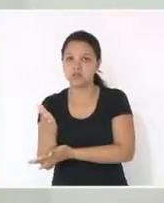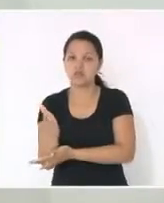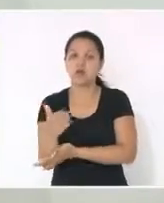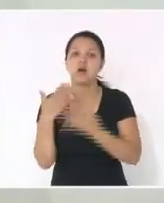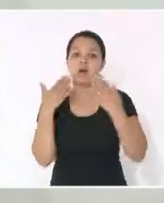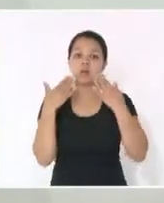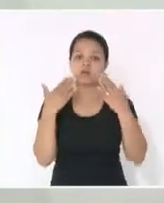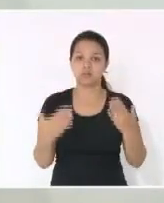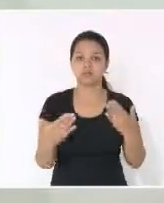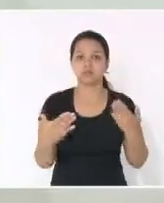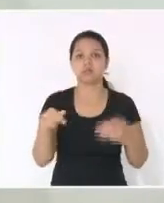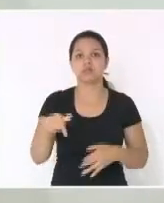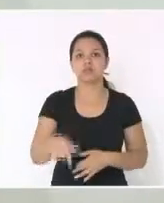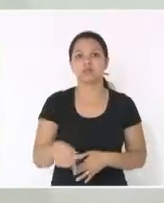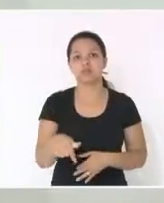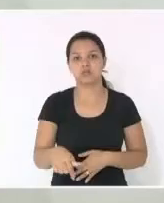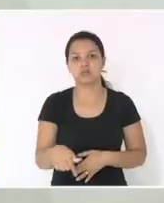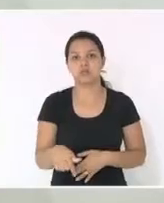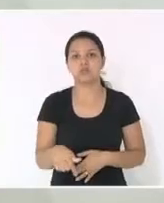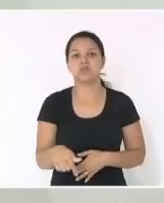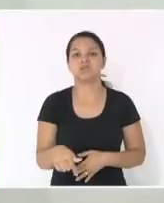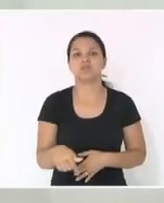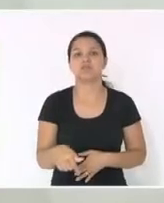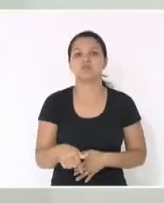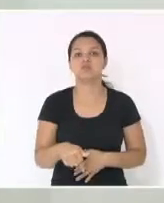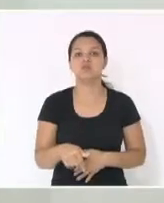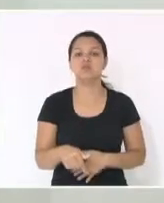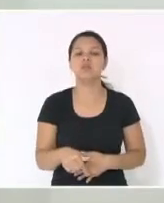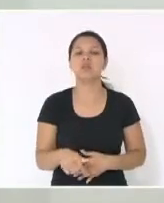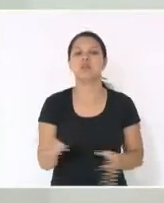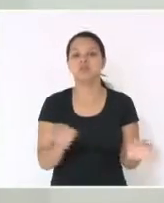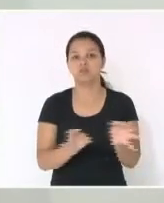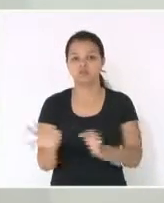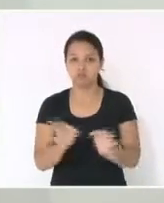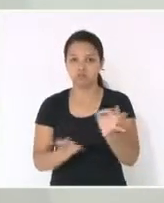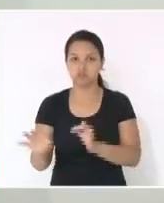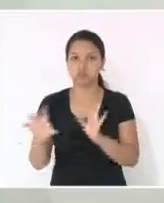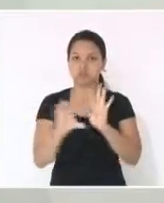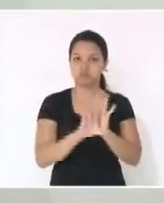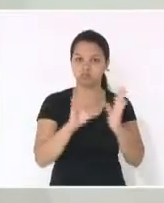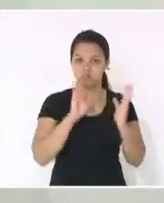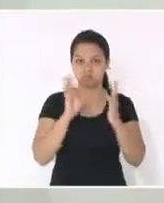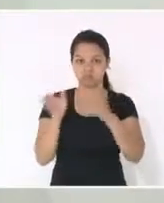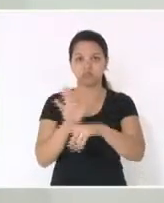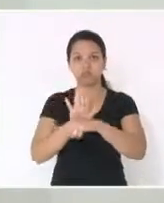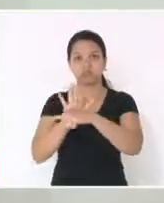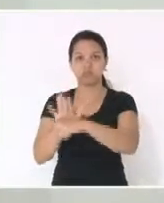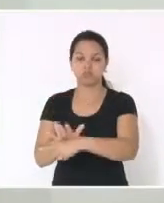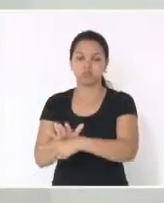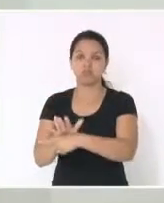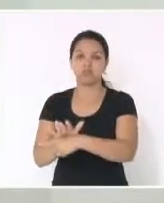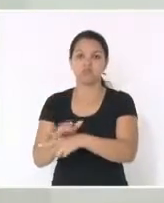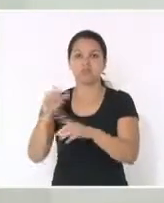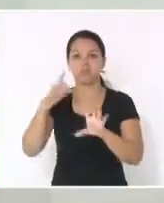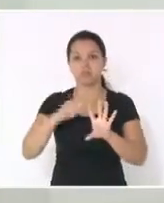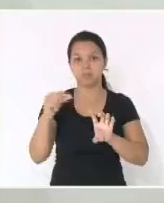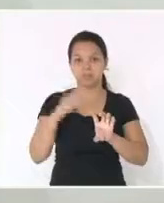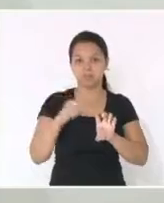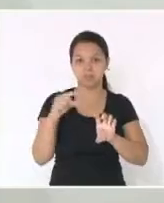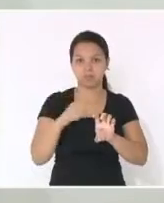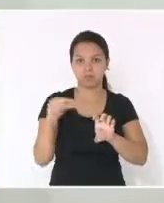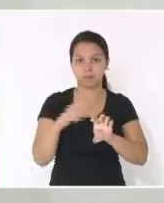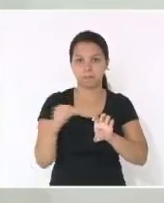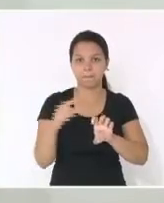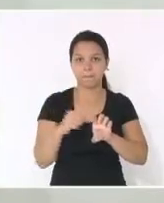a adequação da lei estadual para o microempreendedor individual com a legislação federal por isso